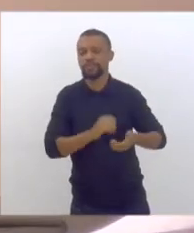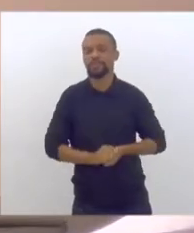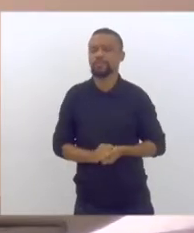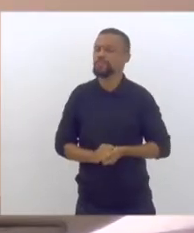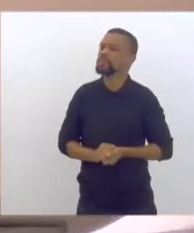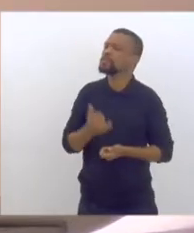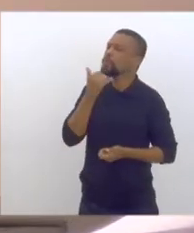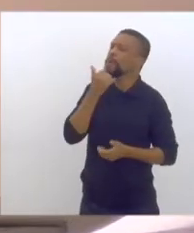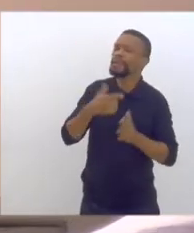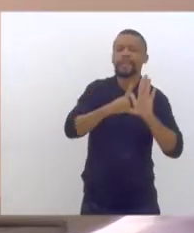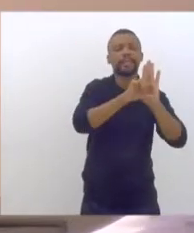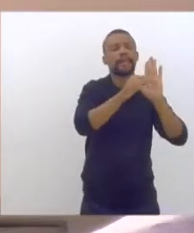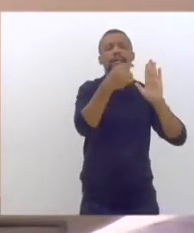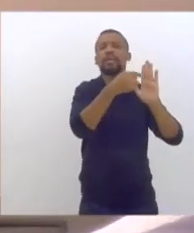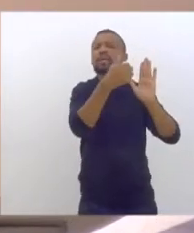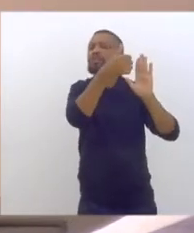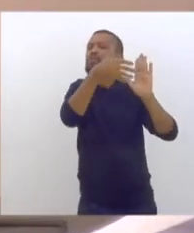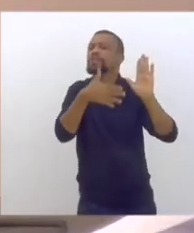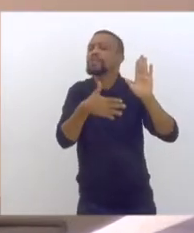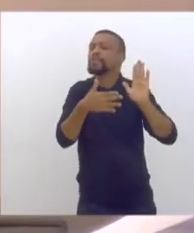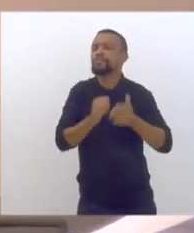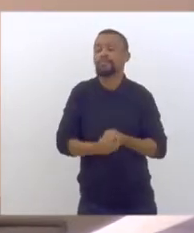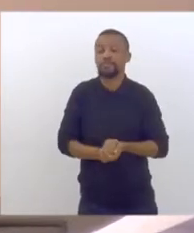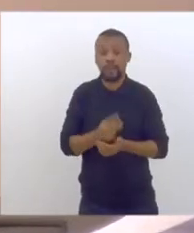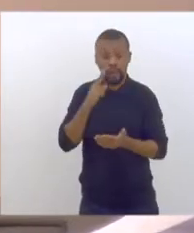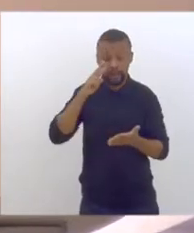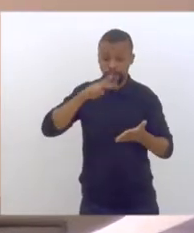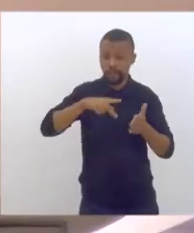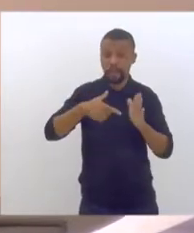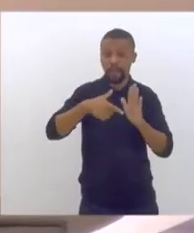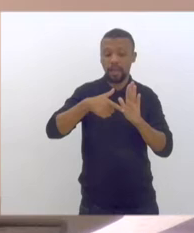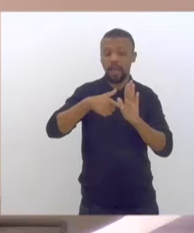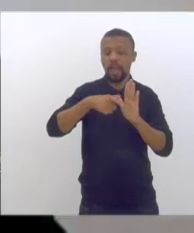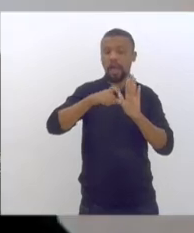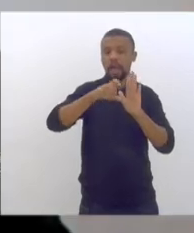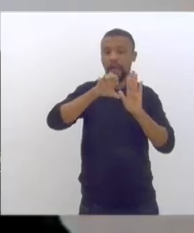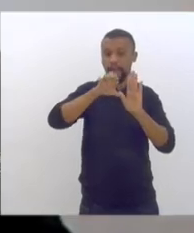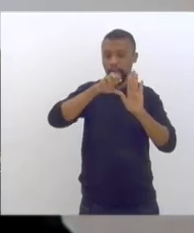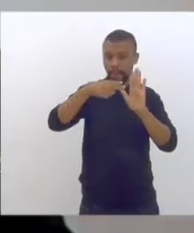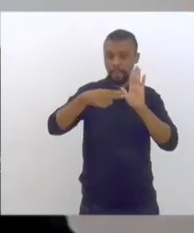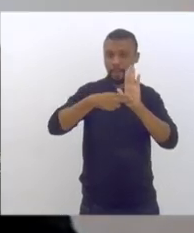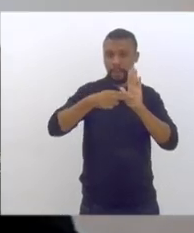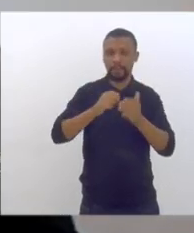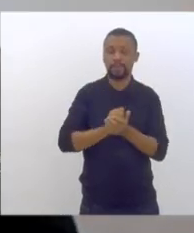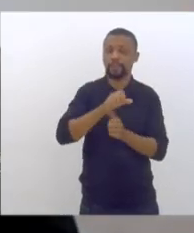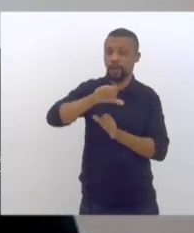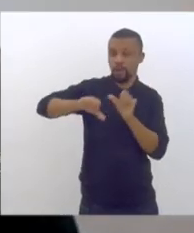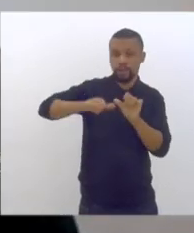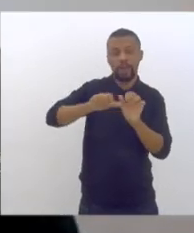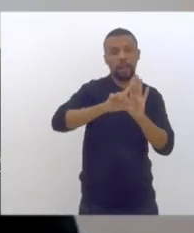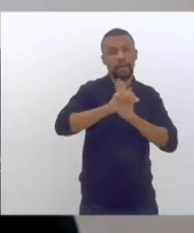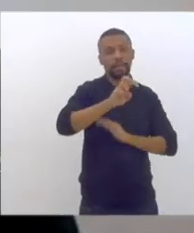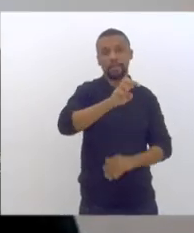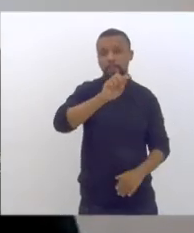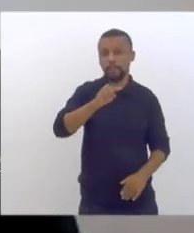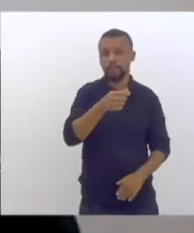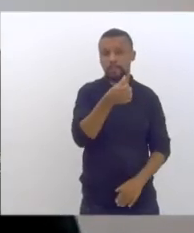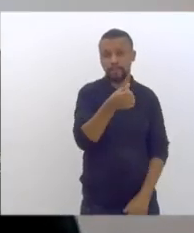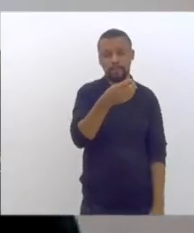em o que eu não tenho aqui na minha opinião é que altera a lei